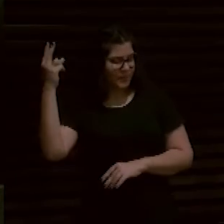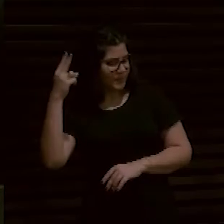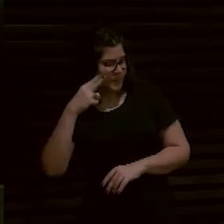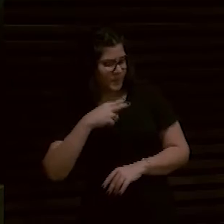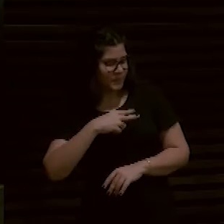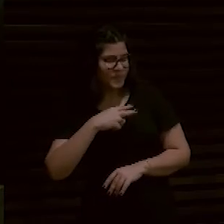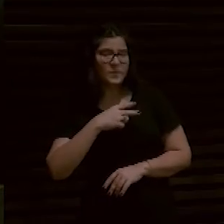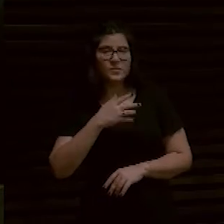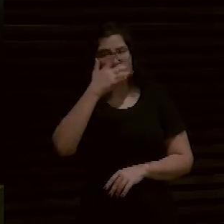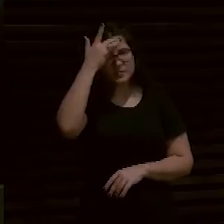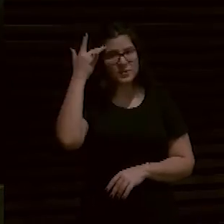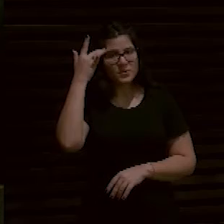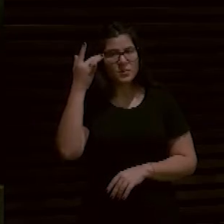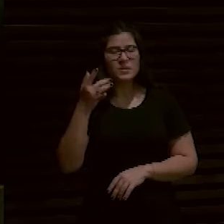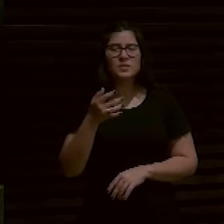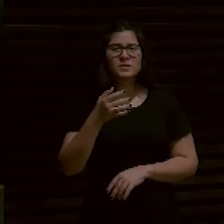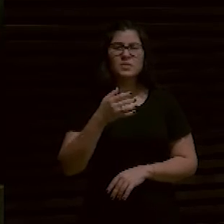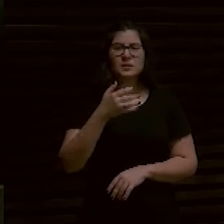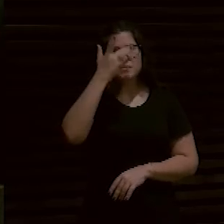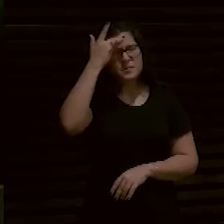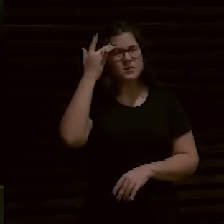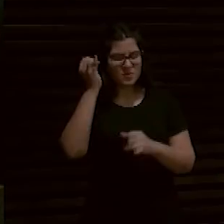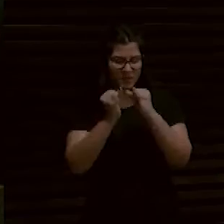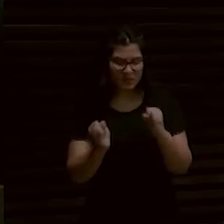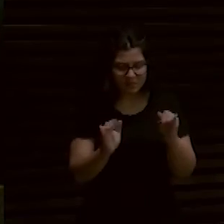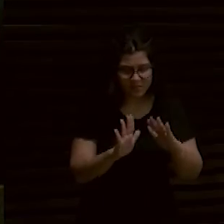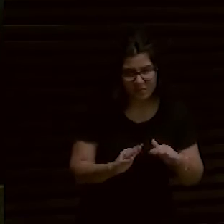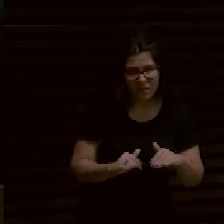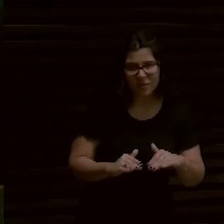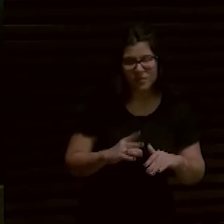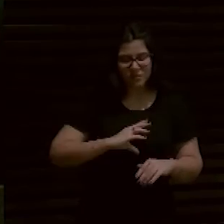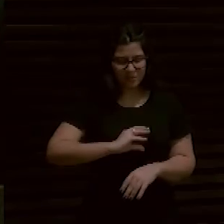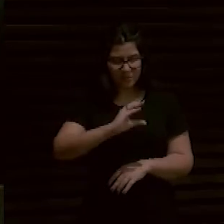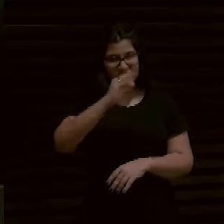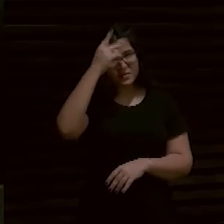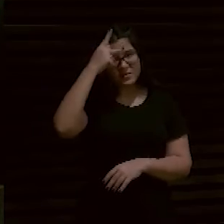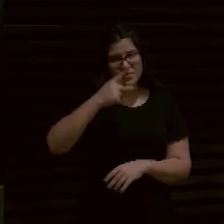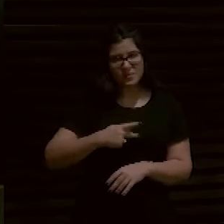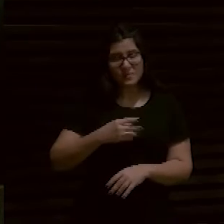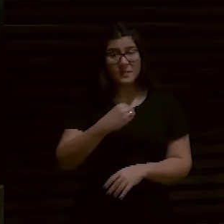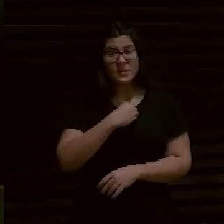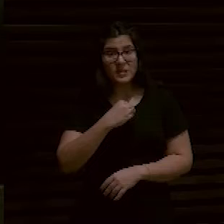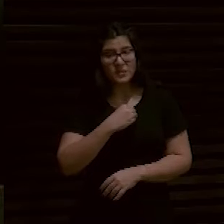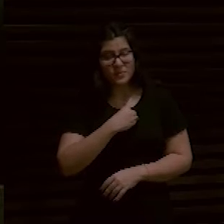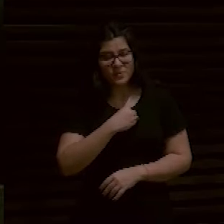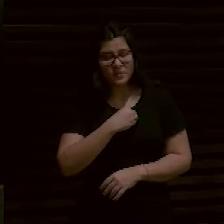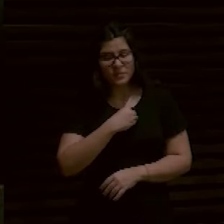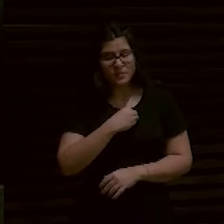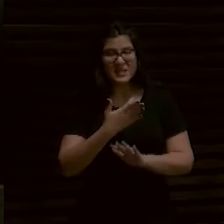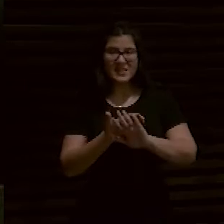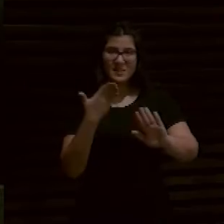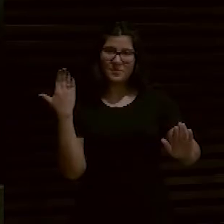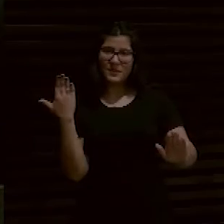homem. O homem é idólatra e autoconfiante, pecador e